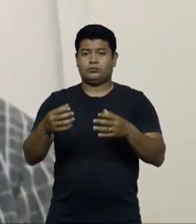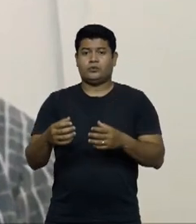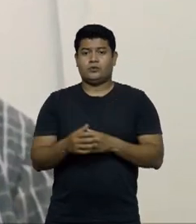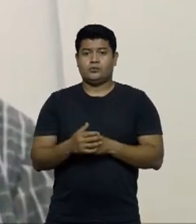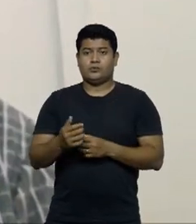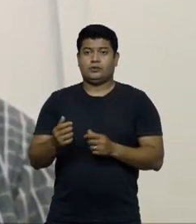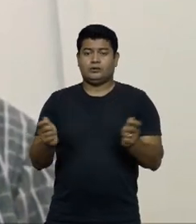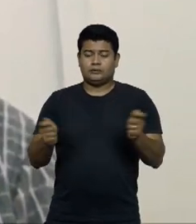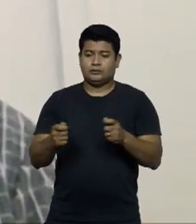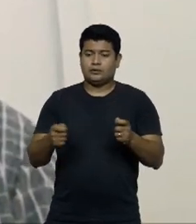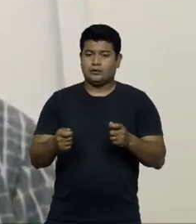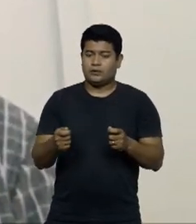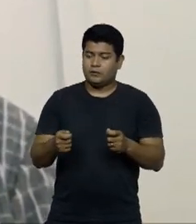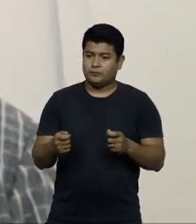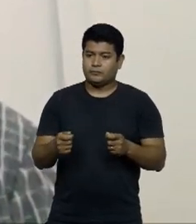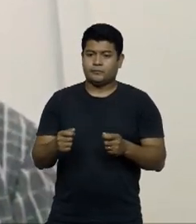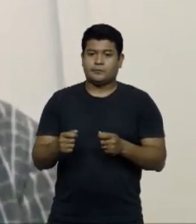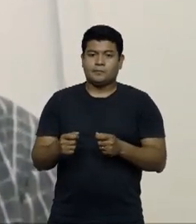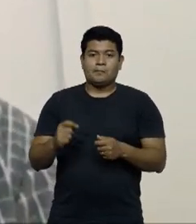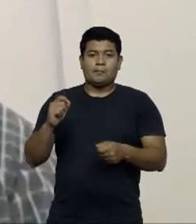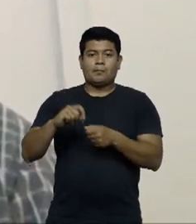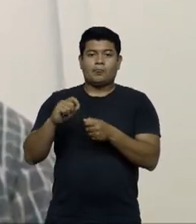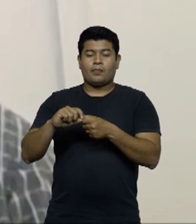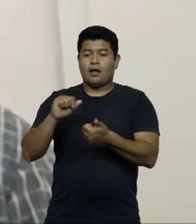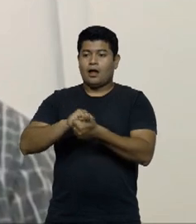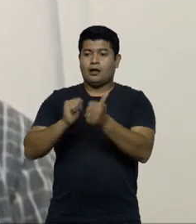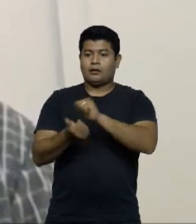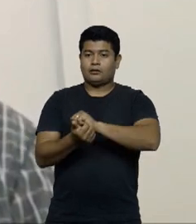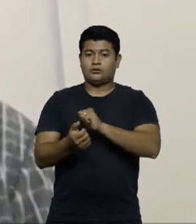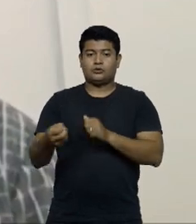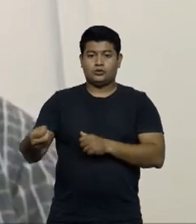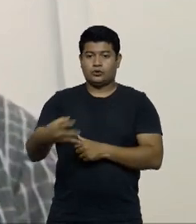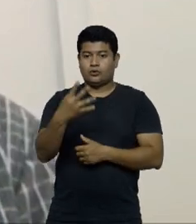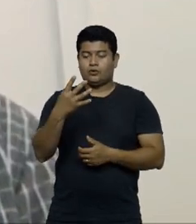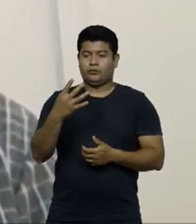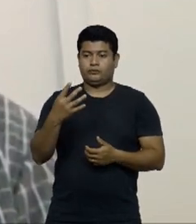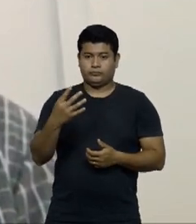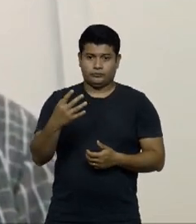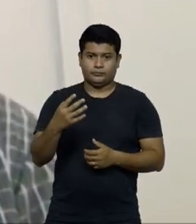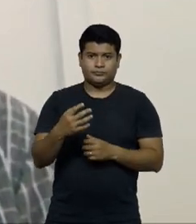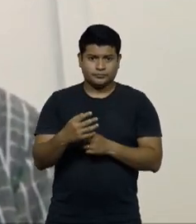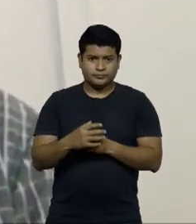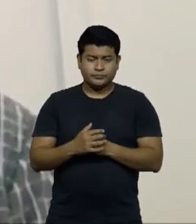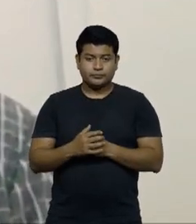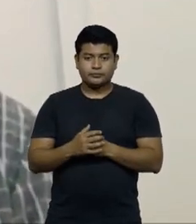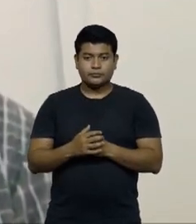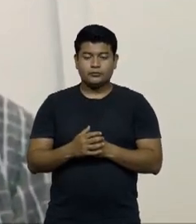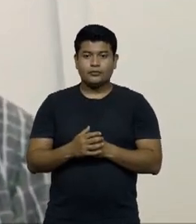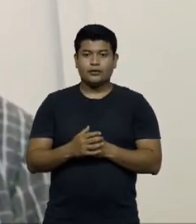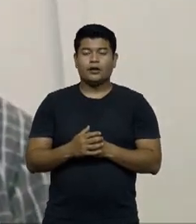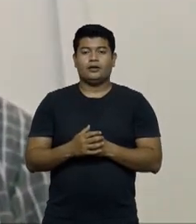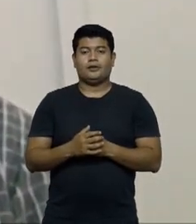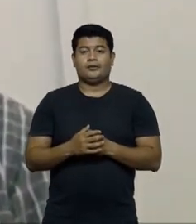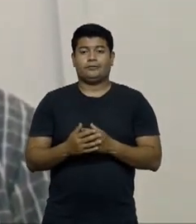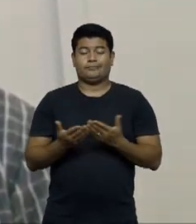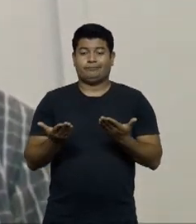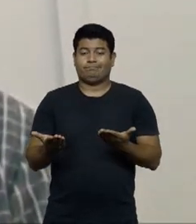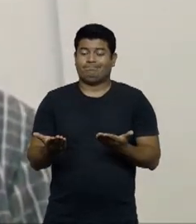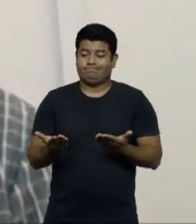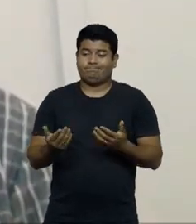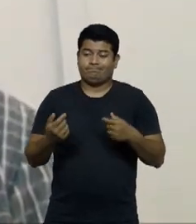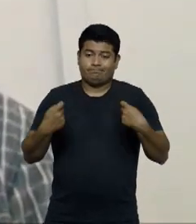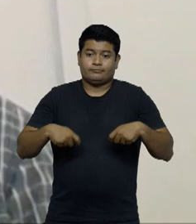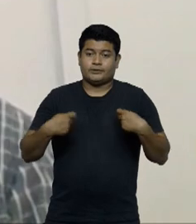né de fazer os candidatos se adaptarem à Nova realidade e a gente teve que realmente fazer